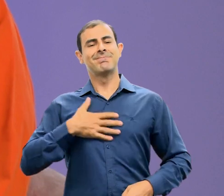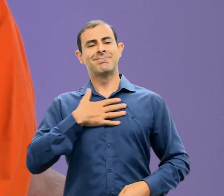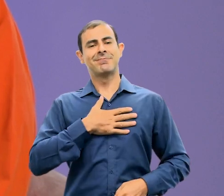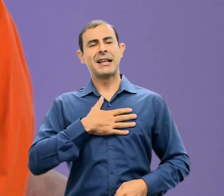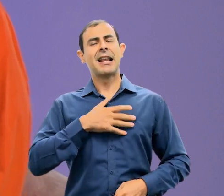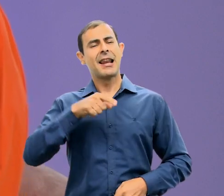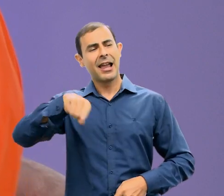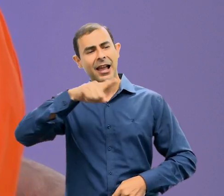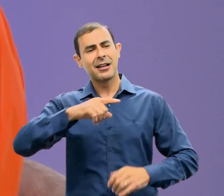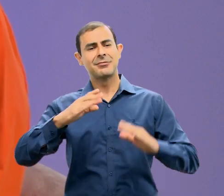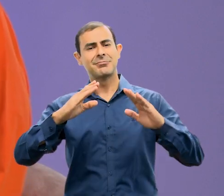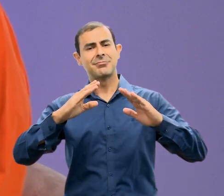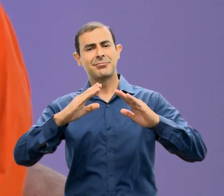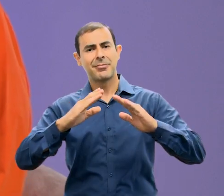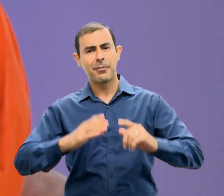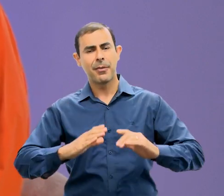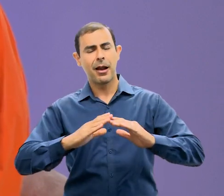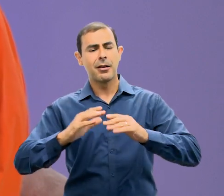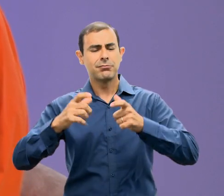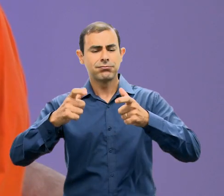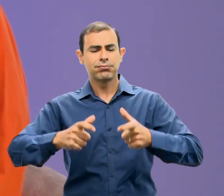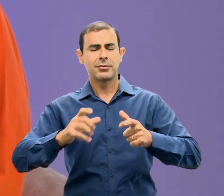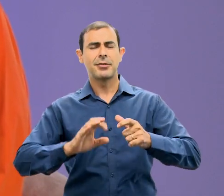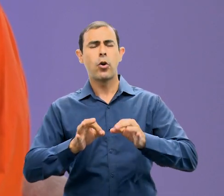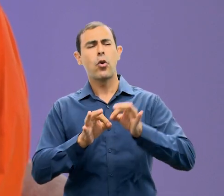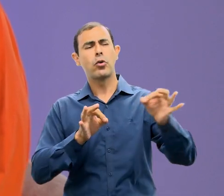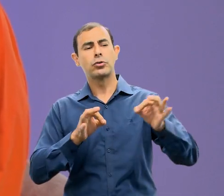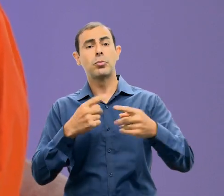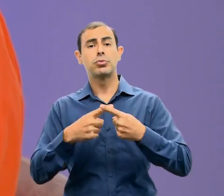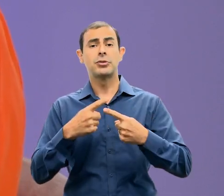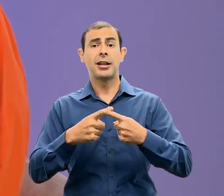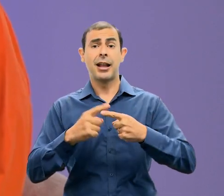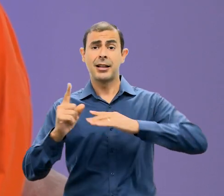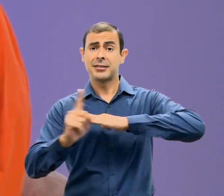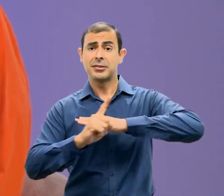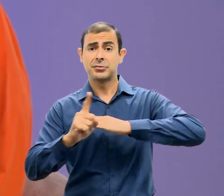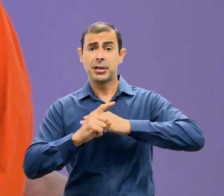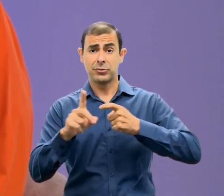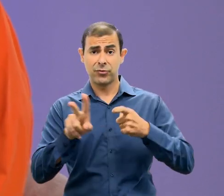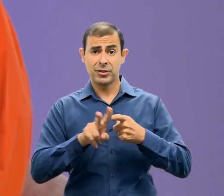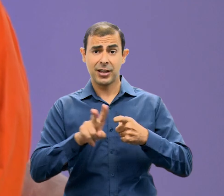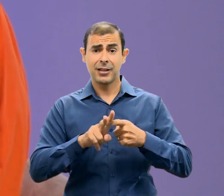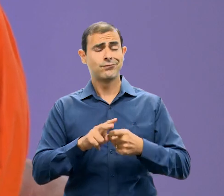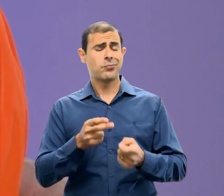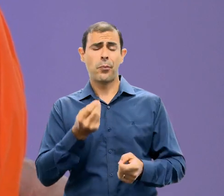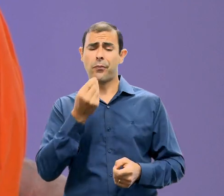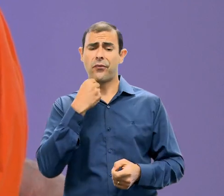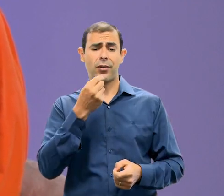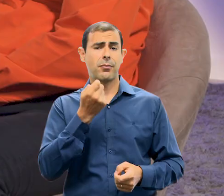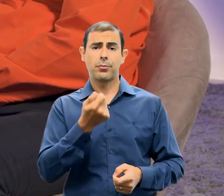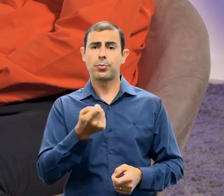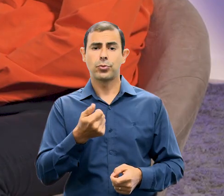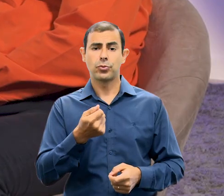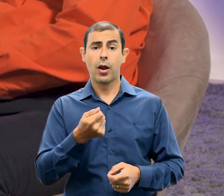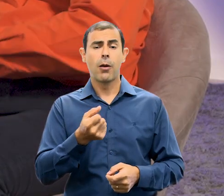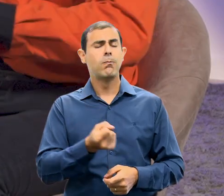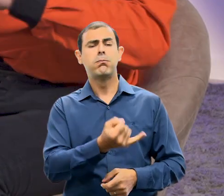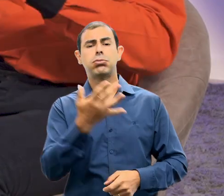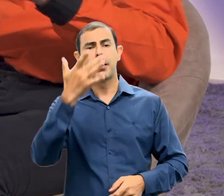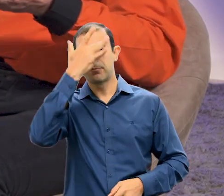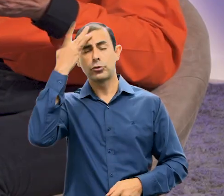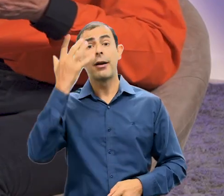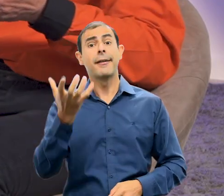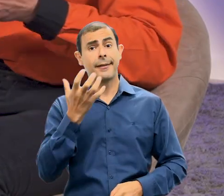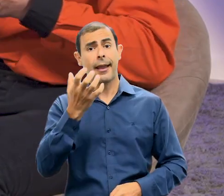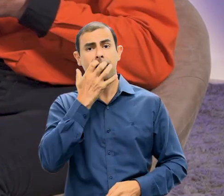na periferia, onde as pessoas têm dificuldade de acesso, principalmente à rede de saúde animal. Então são muitos animais, muitas pessoas querem ter animais, não